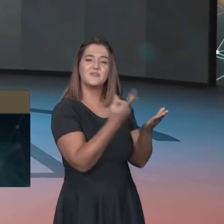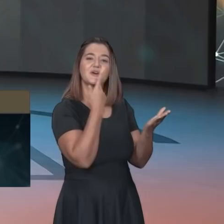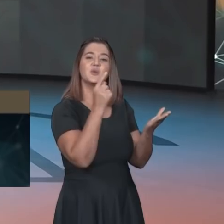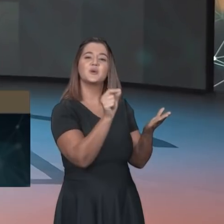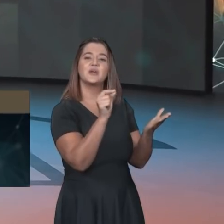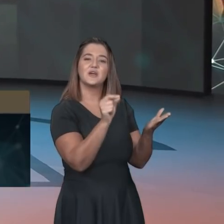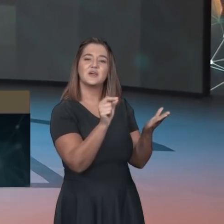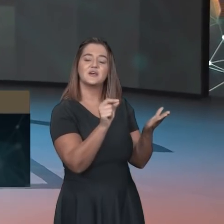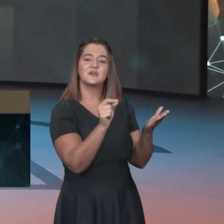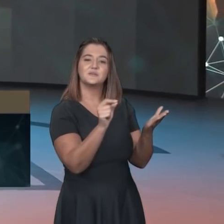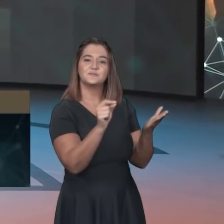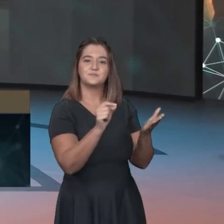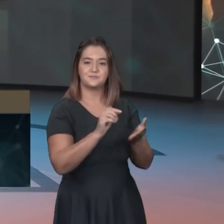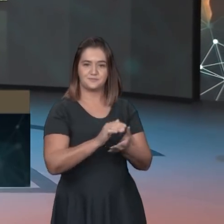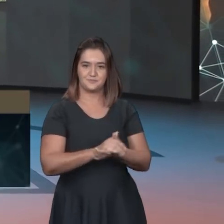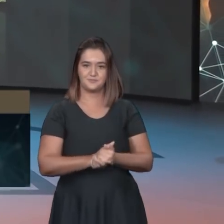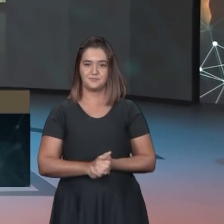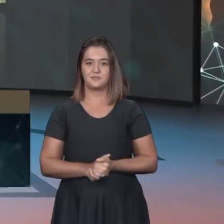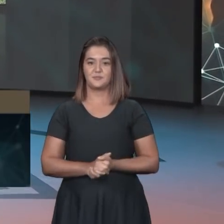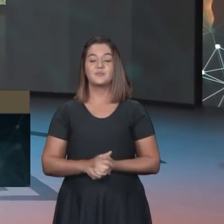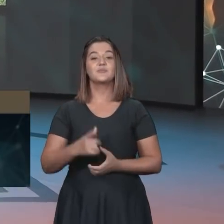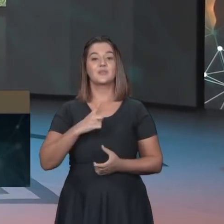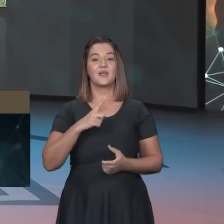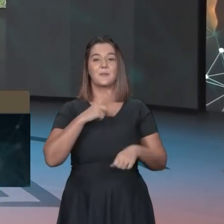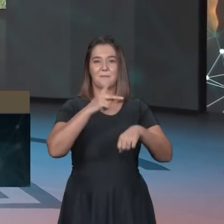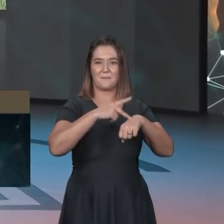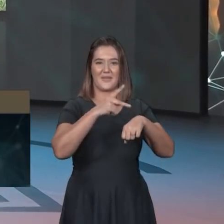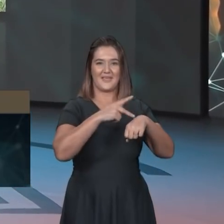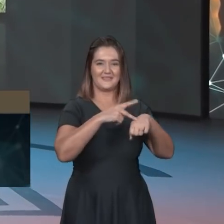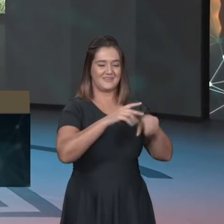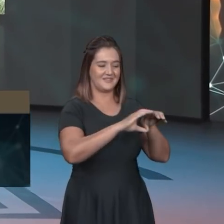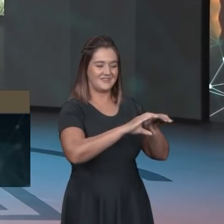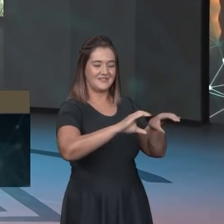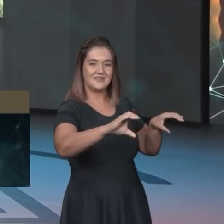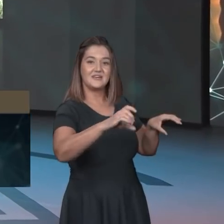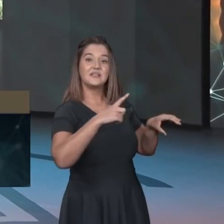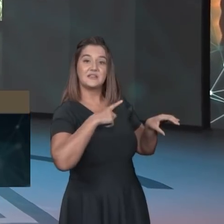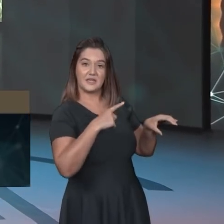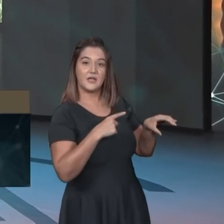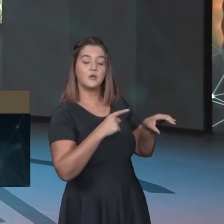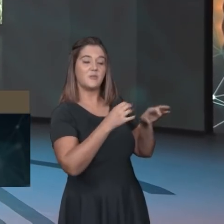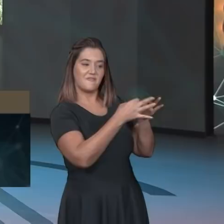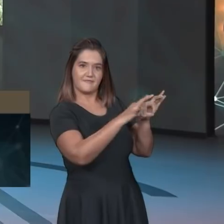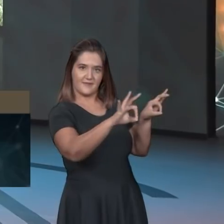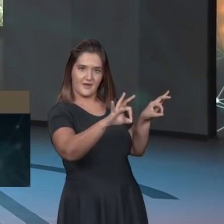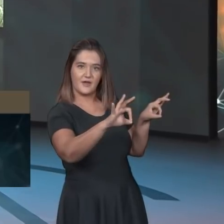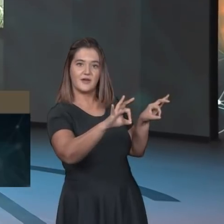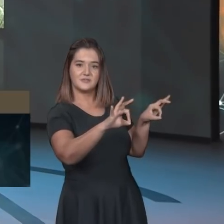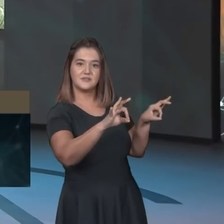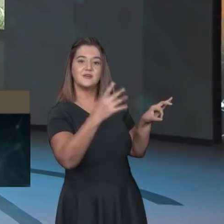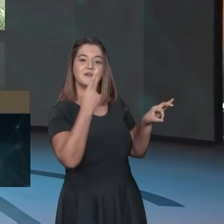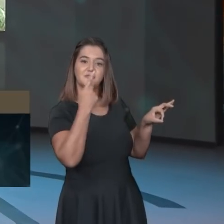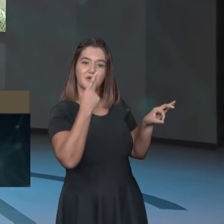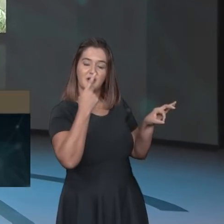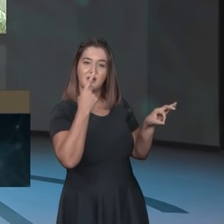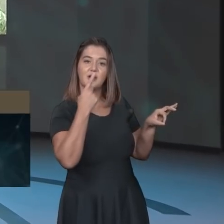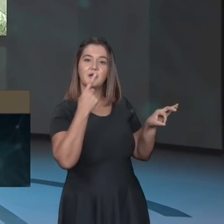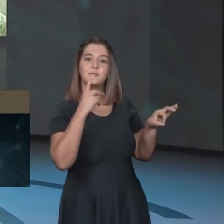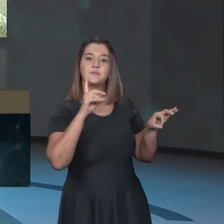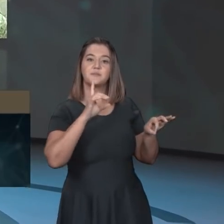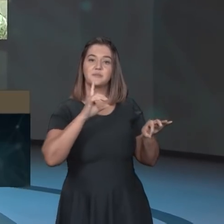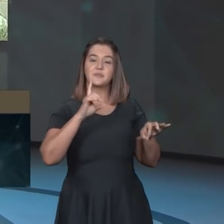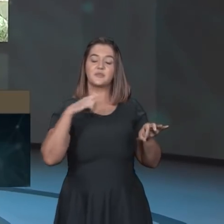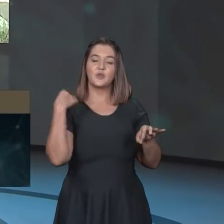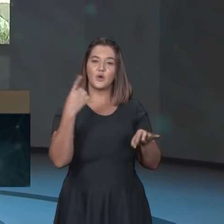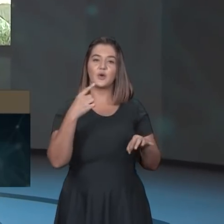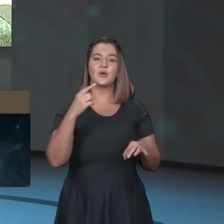interessante. Aqui eu tenho uma inscrição encontrada em Priene, na atual Turquia. Está escrito Demos, que é povo em grego, Demos,